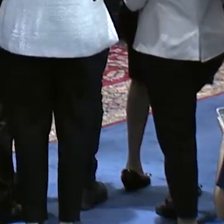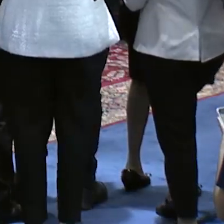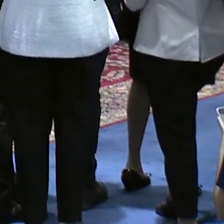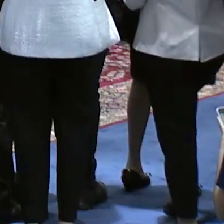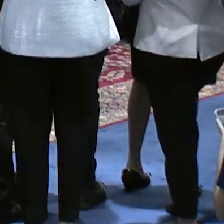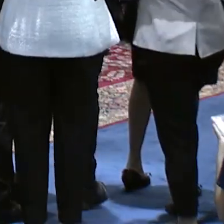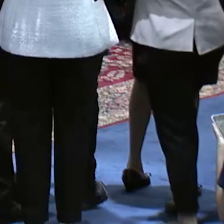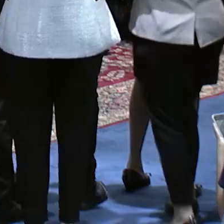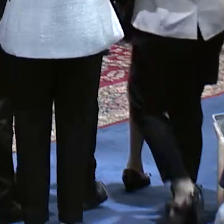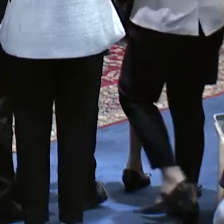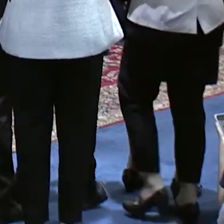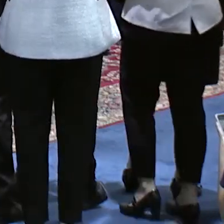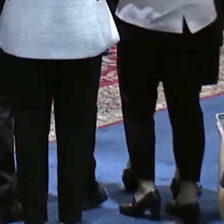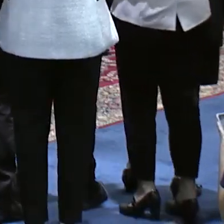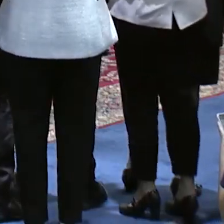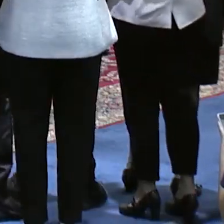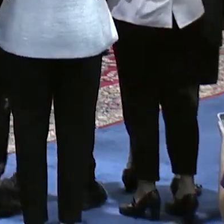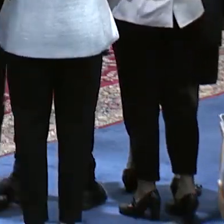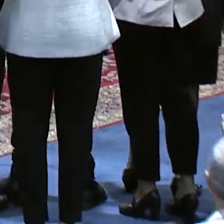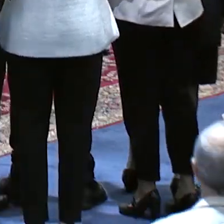Soy el fuego que